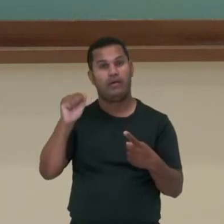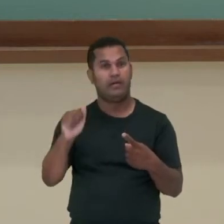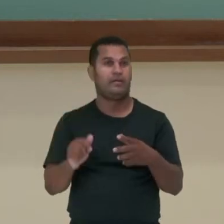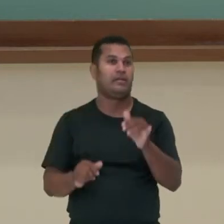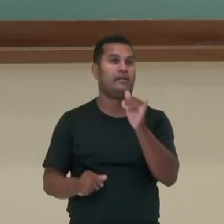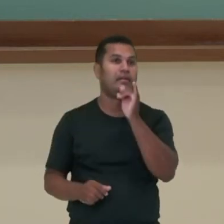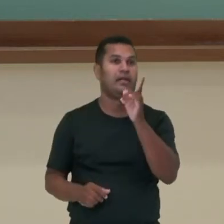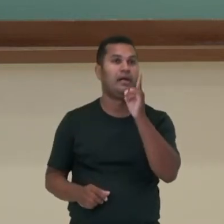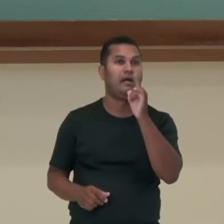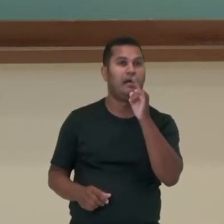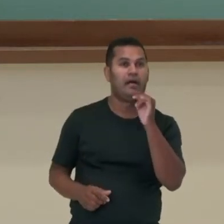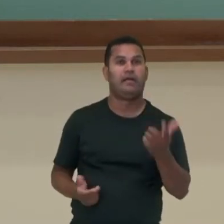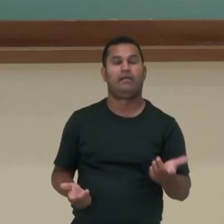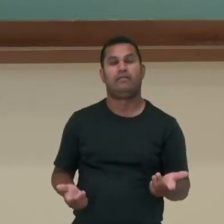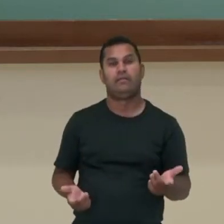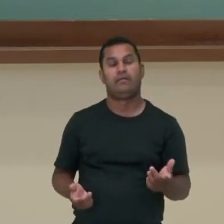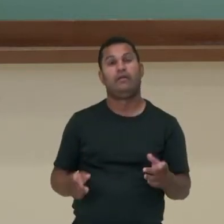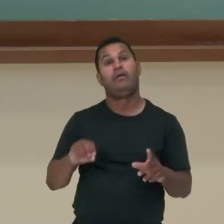por exemplo.